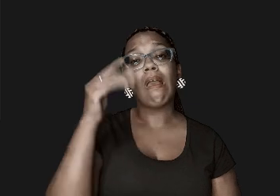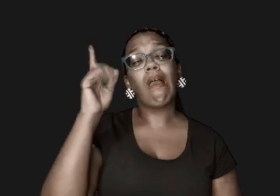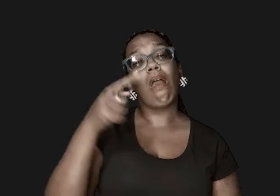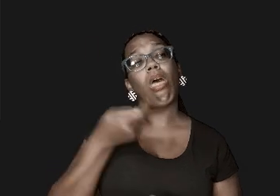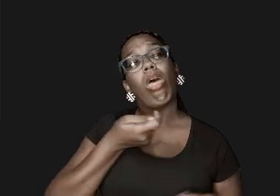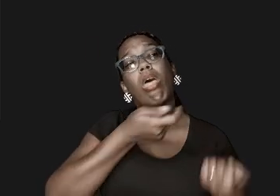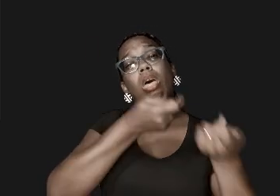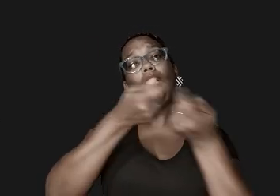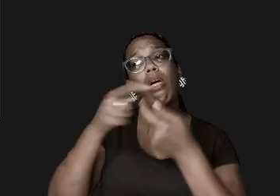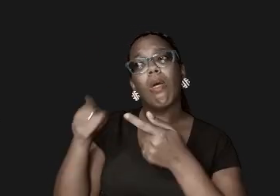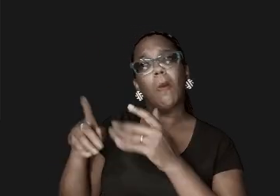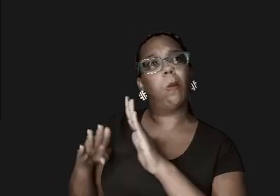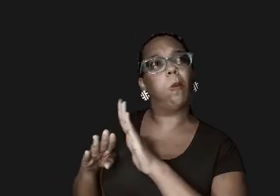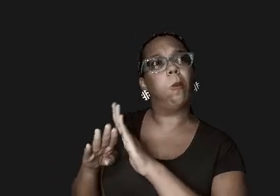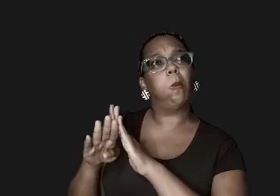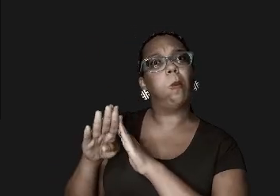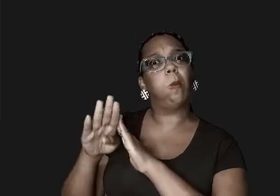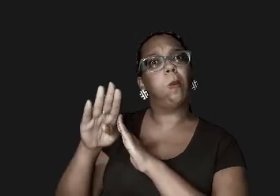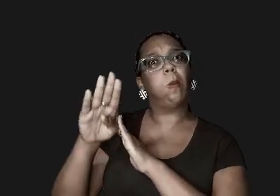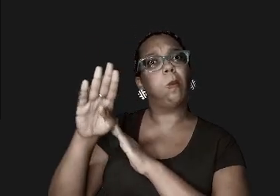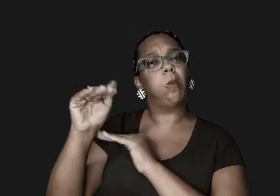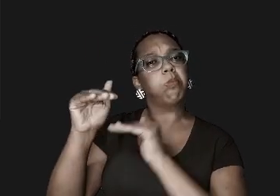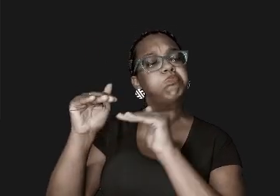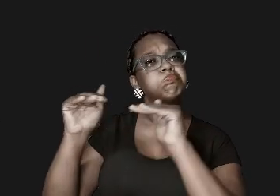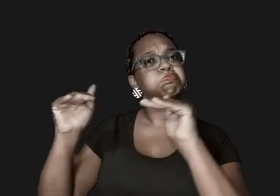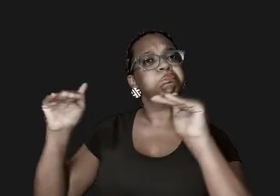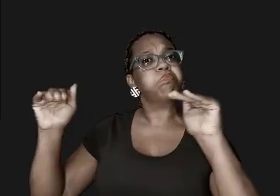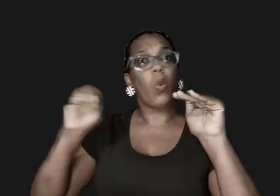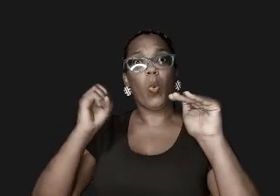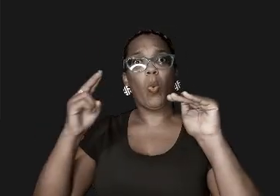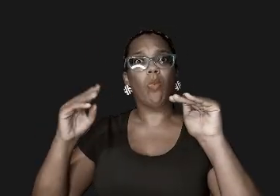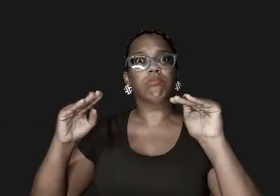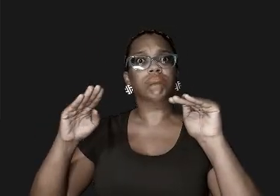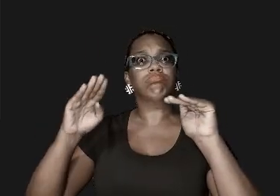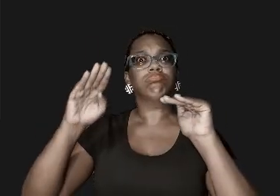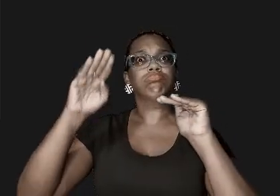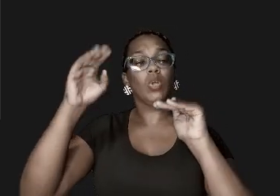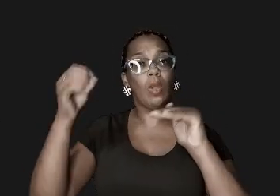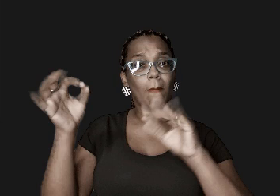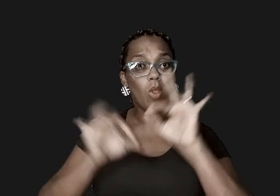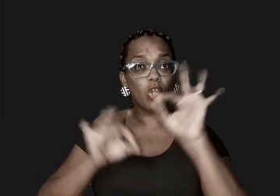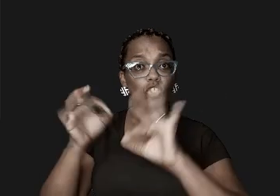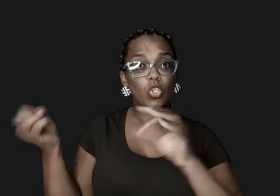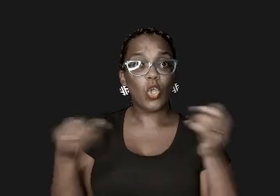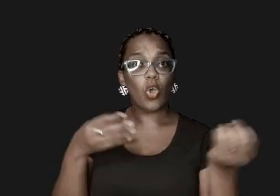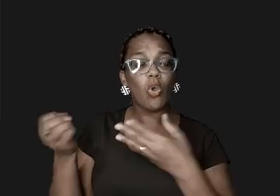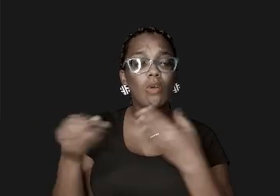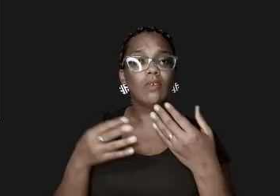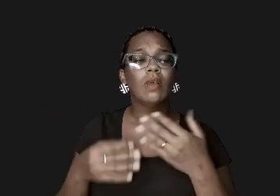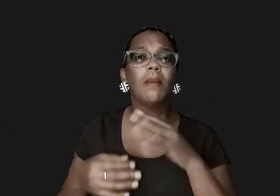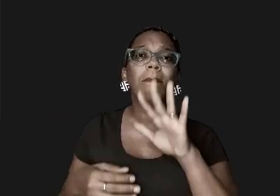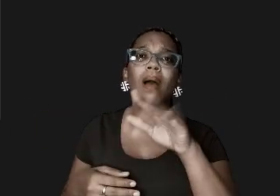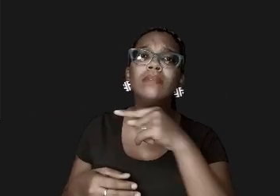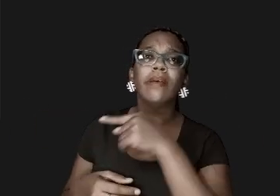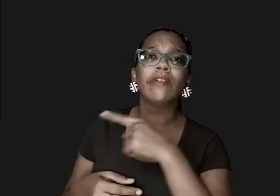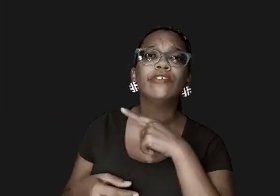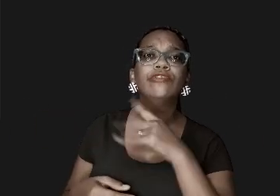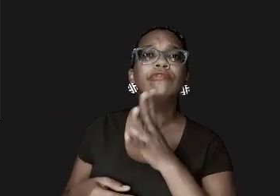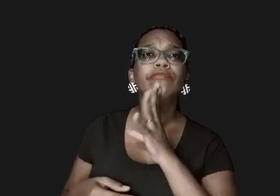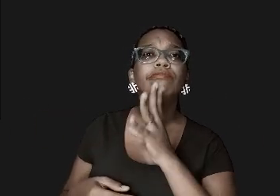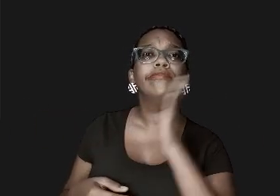uma companhia fazia publicações falsas no Twitter dando a entender que o ritmo de crescimento da companhia